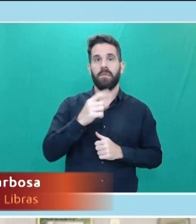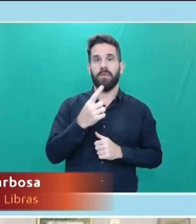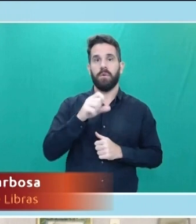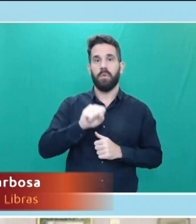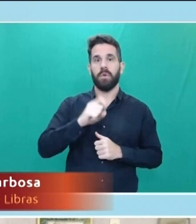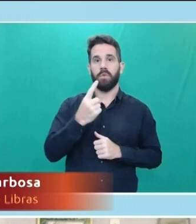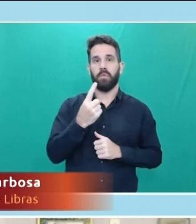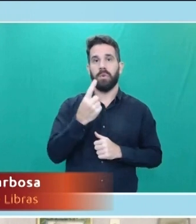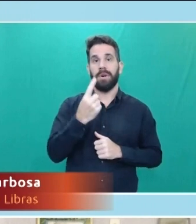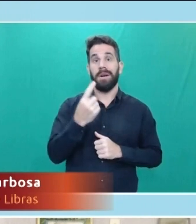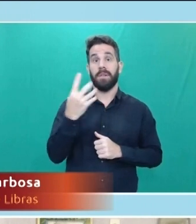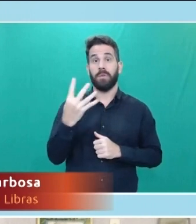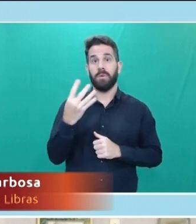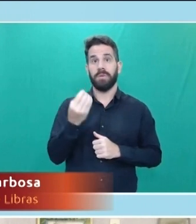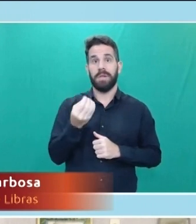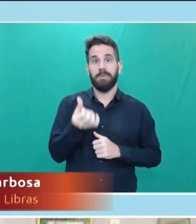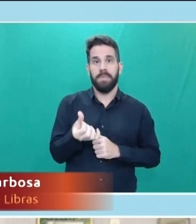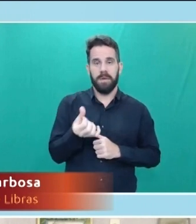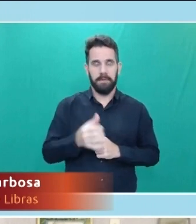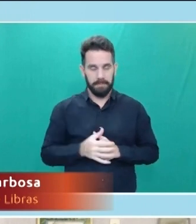62991811406.